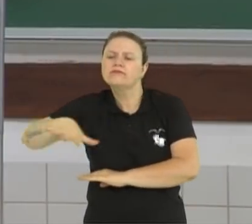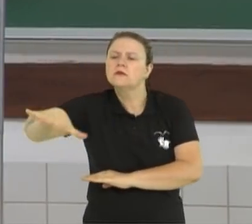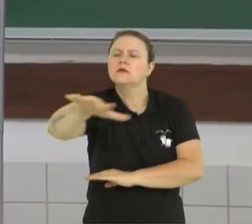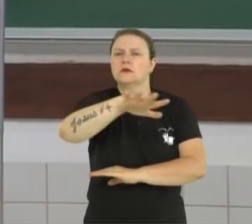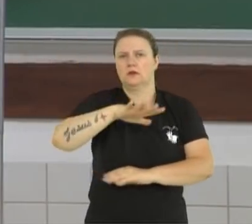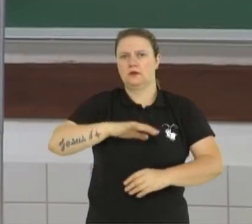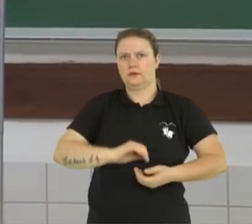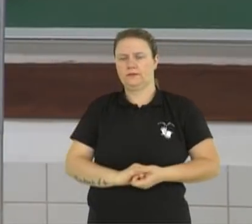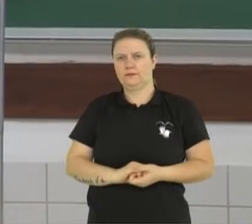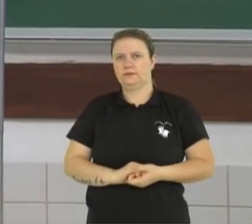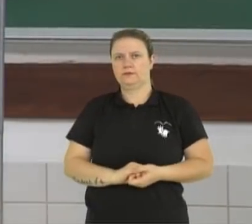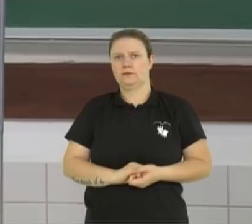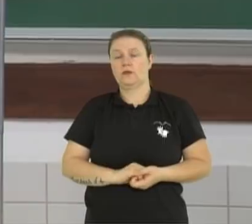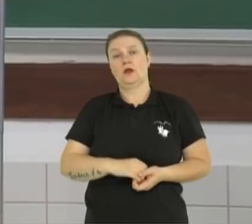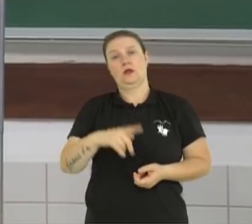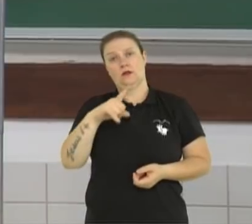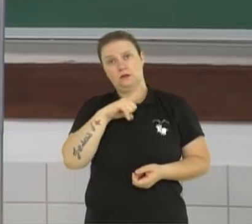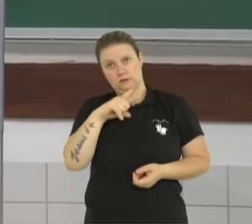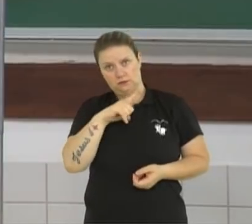muito